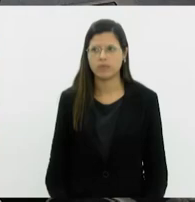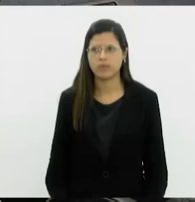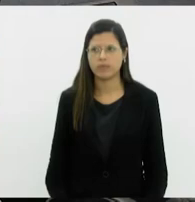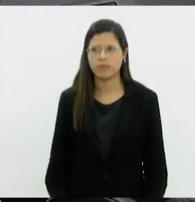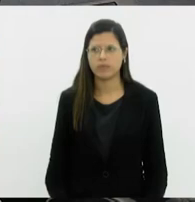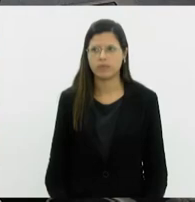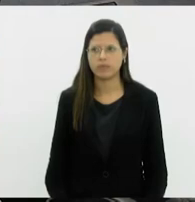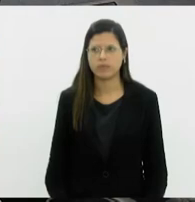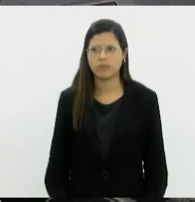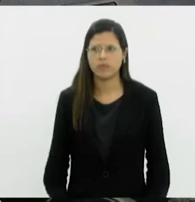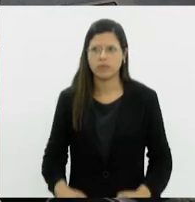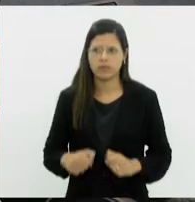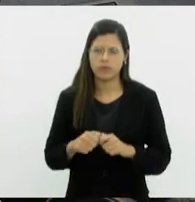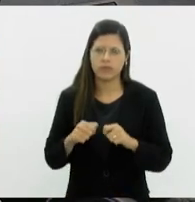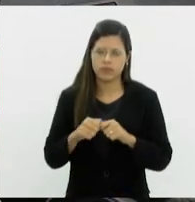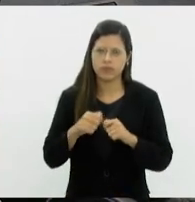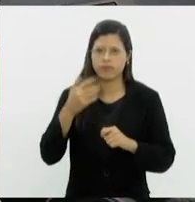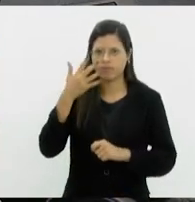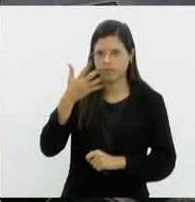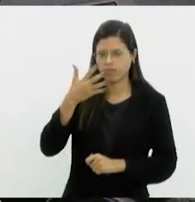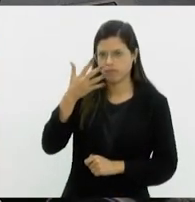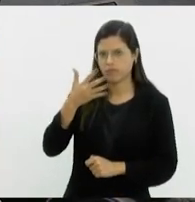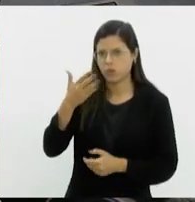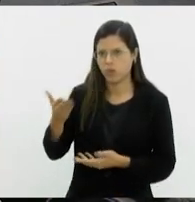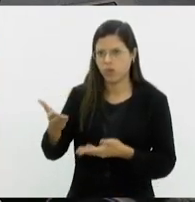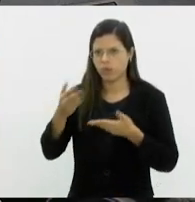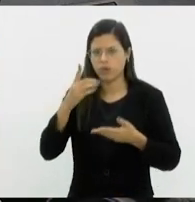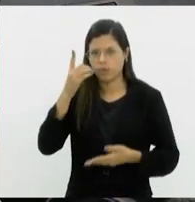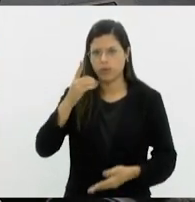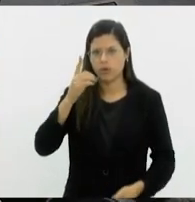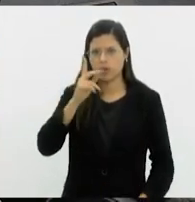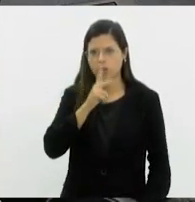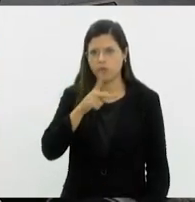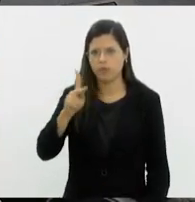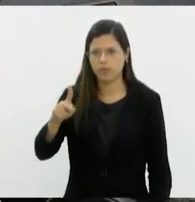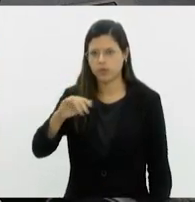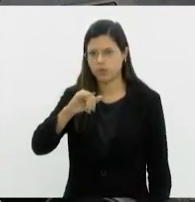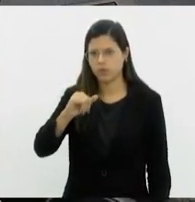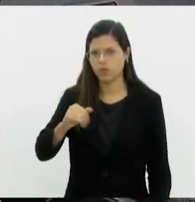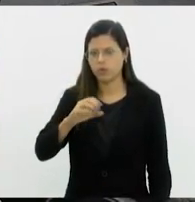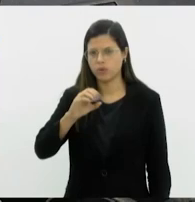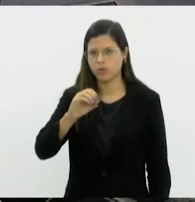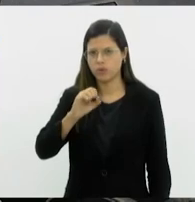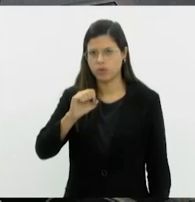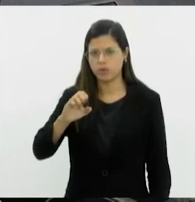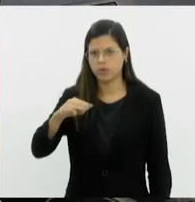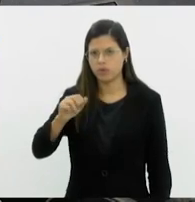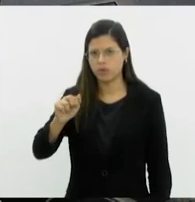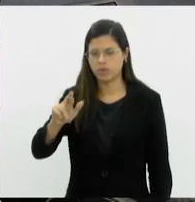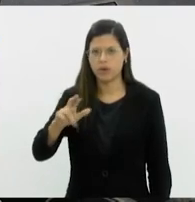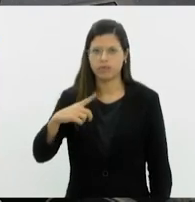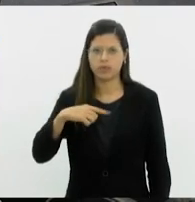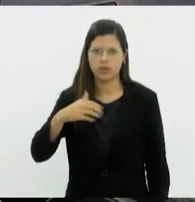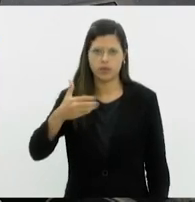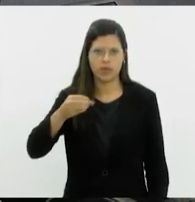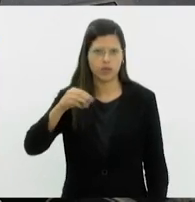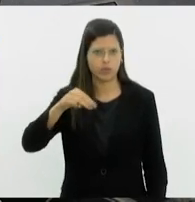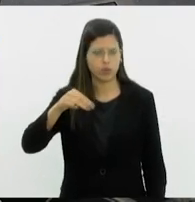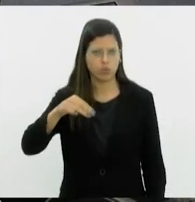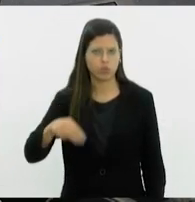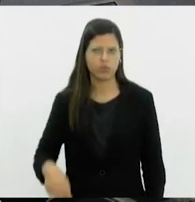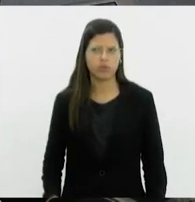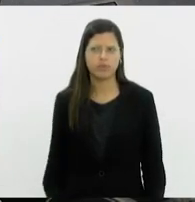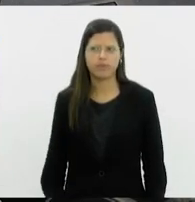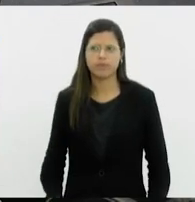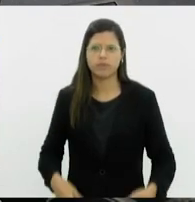Para fazer uso do expediente inicial, convido o nobre deputado, professor Josemar. Vossa Excelência dispõe de 10 minutos.